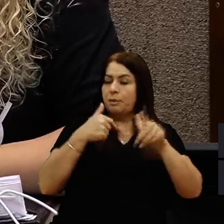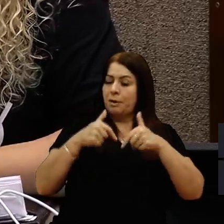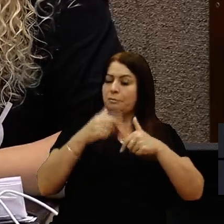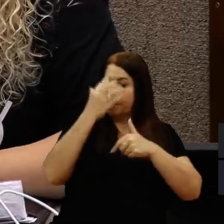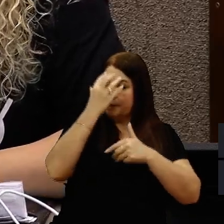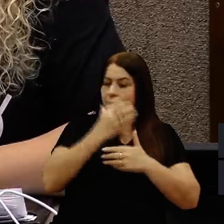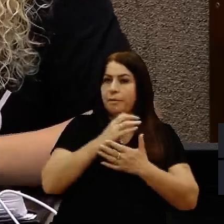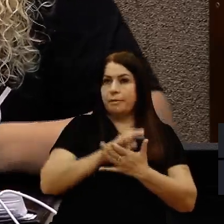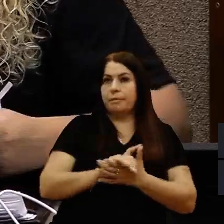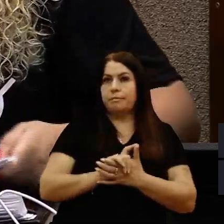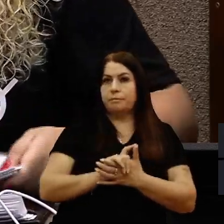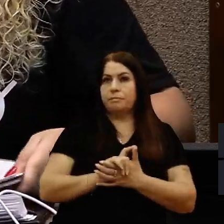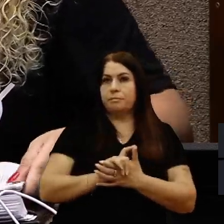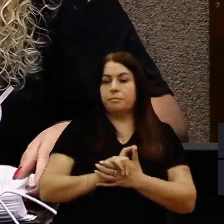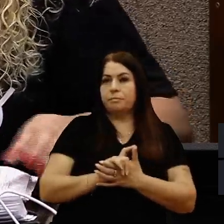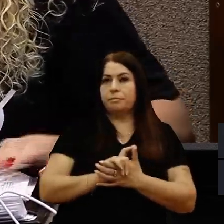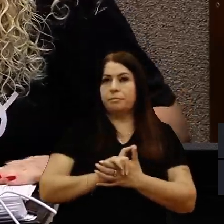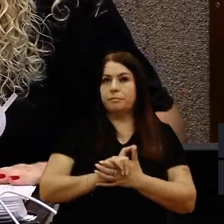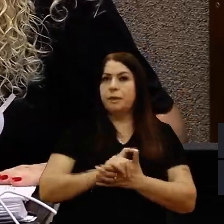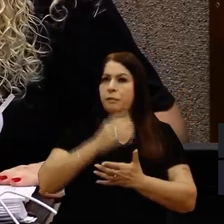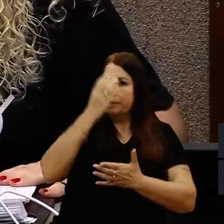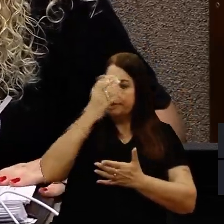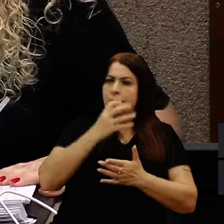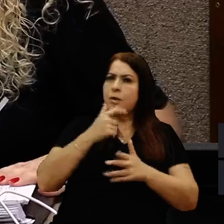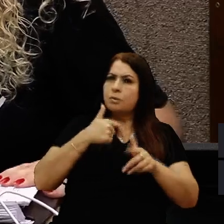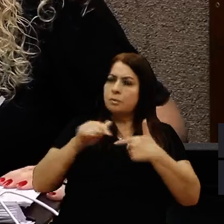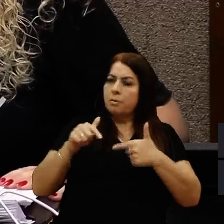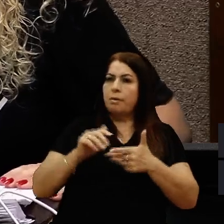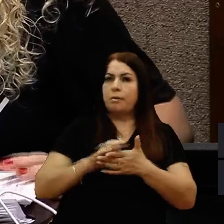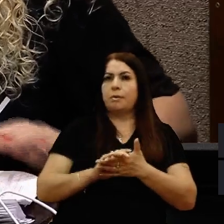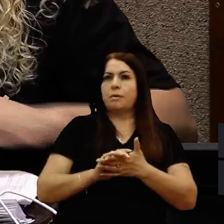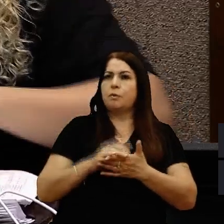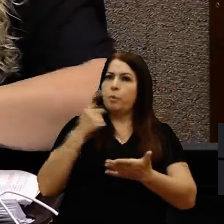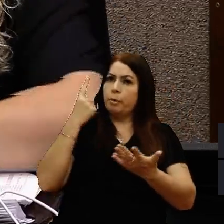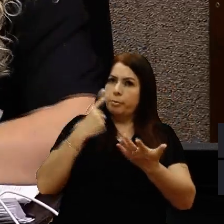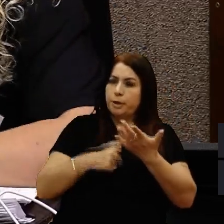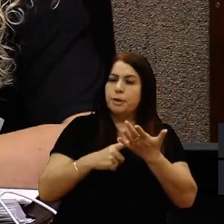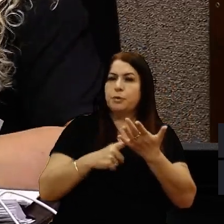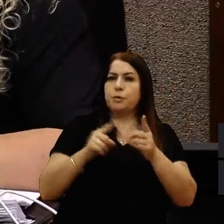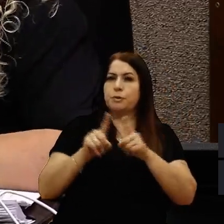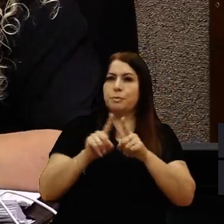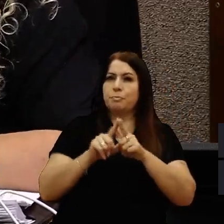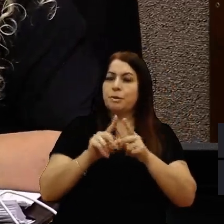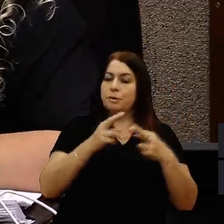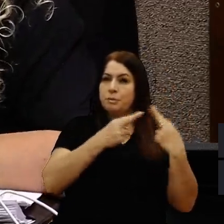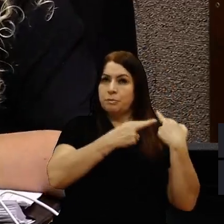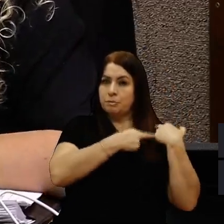sério, né? Leva a sério o seu trabalho, leva a sério o compromisso, leva a sério a